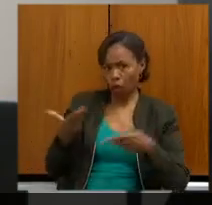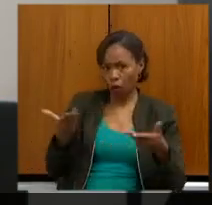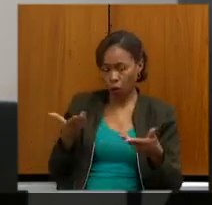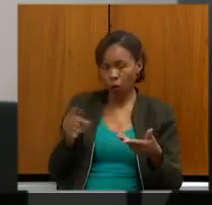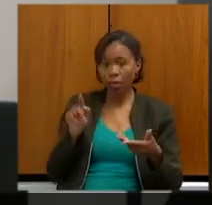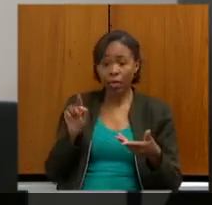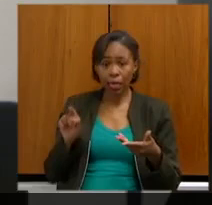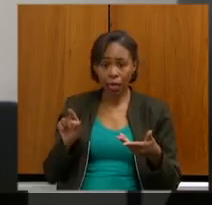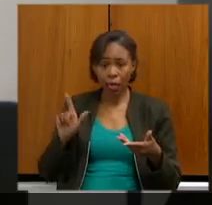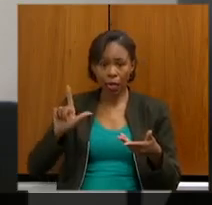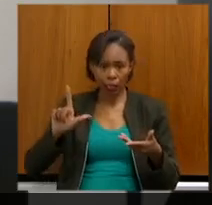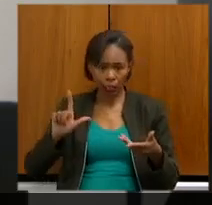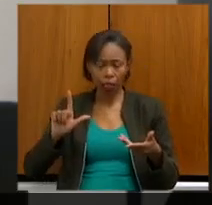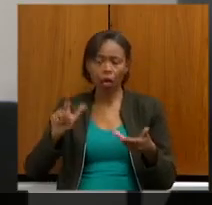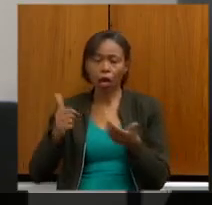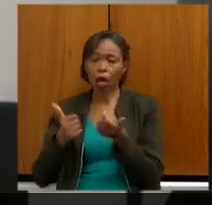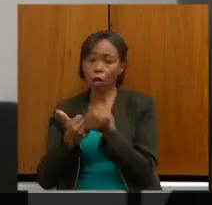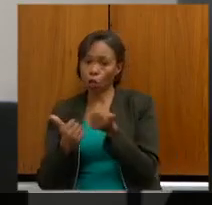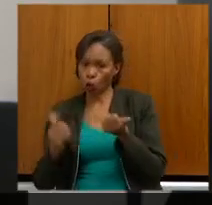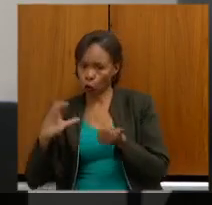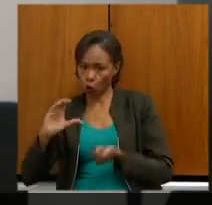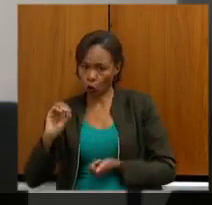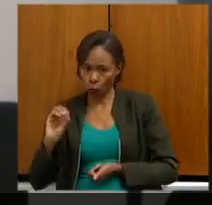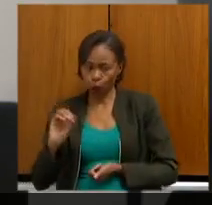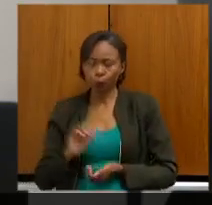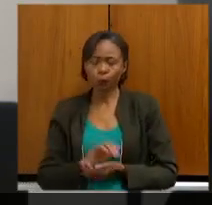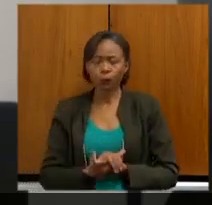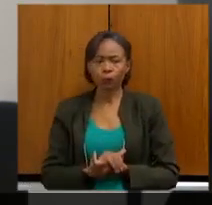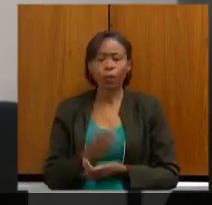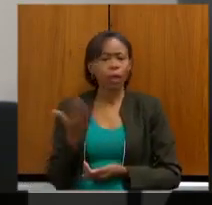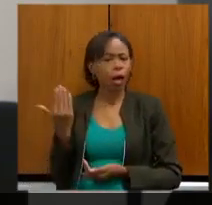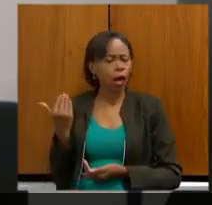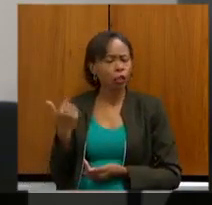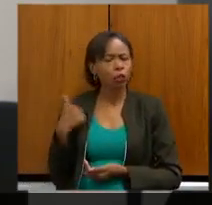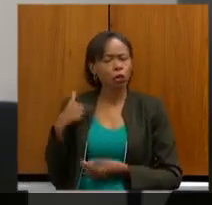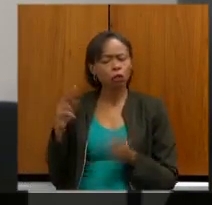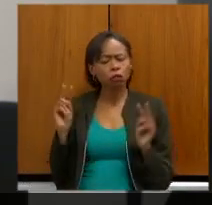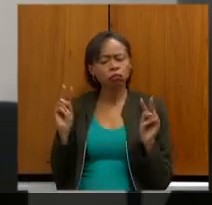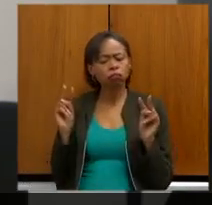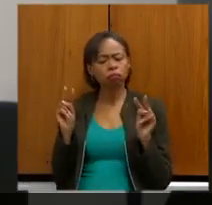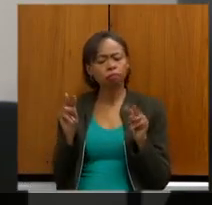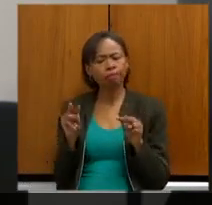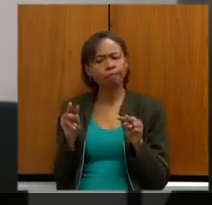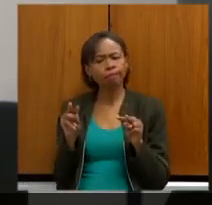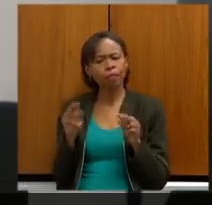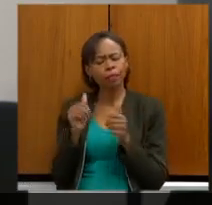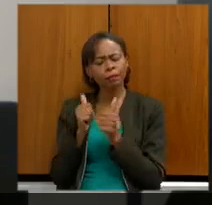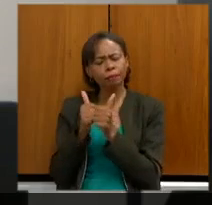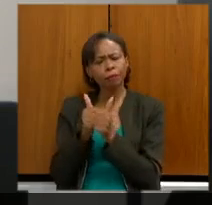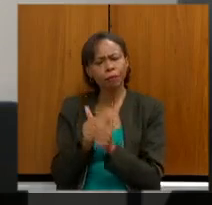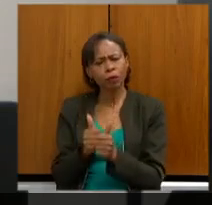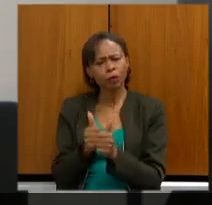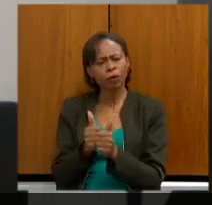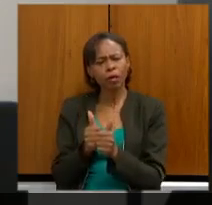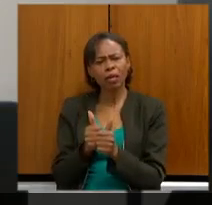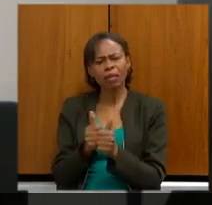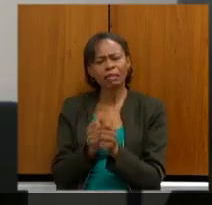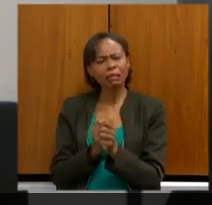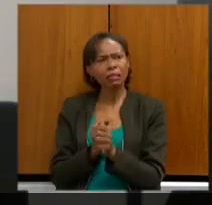Presidenta a gente acompanhou centenas e centenas de